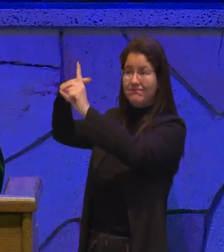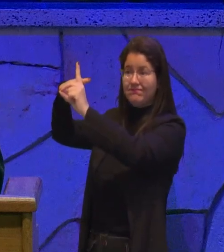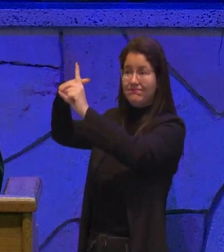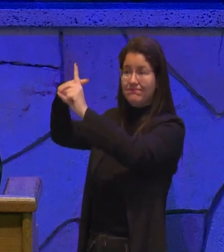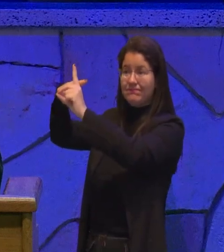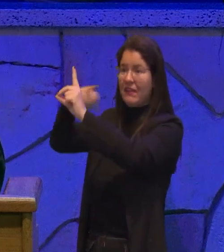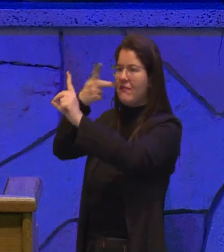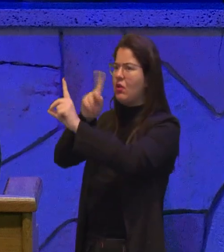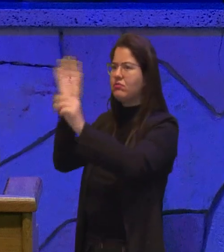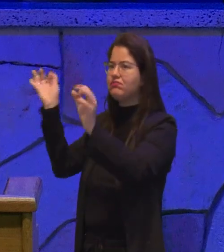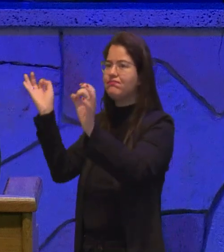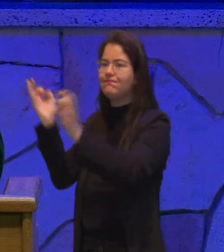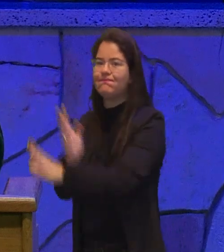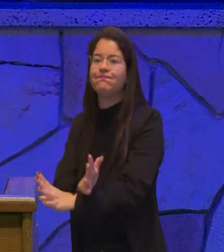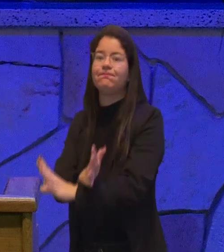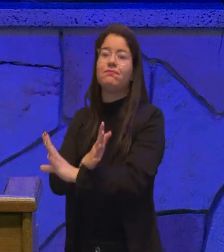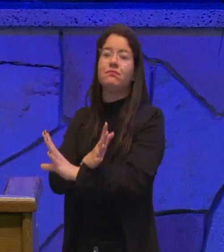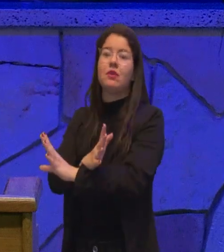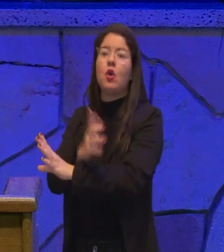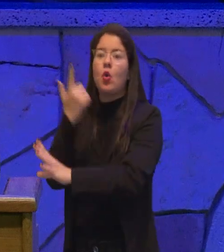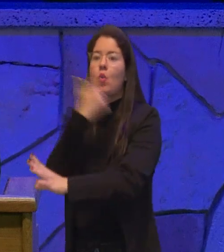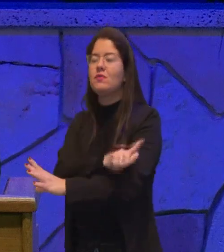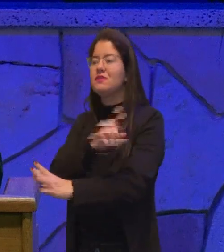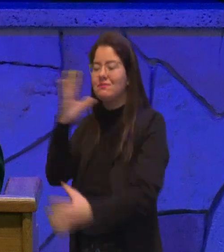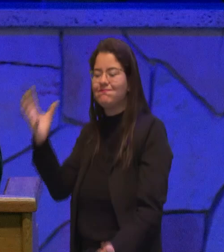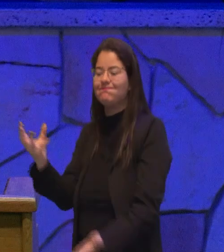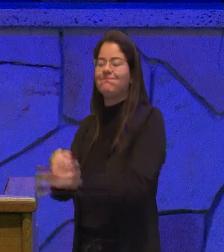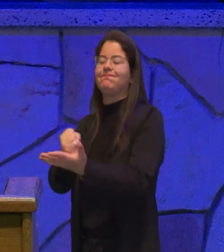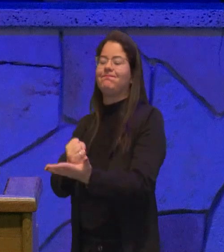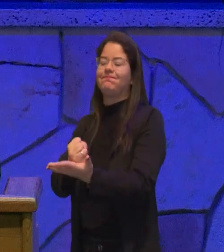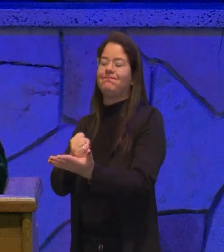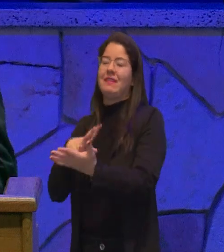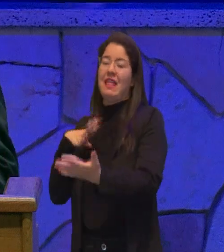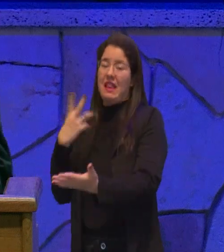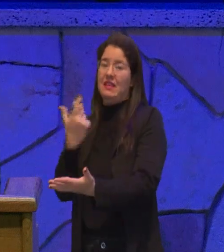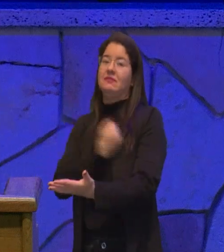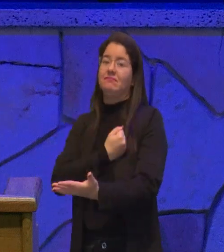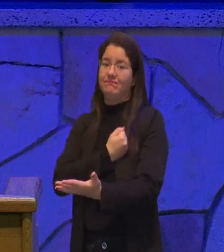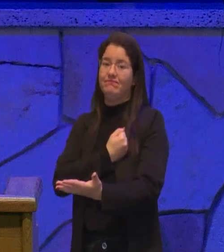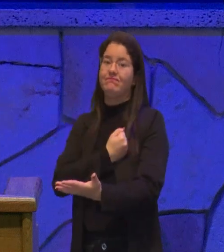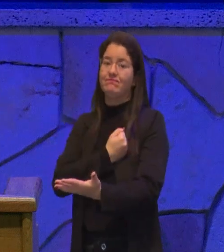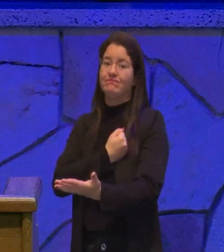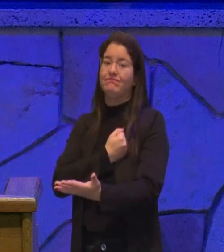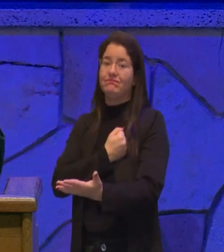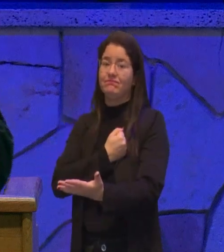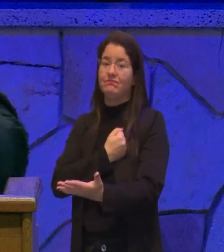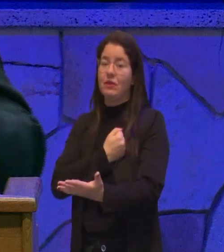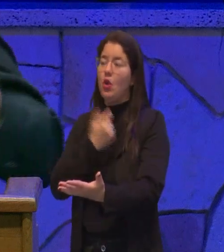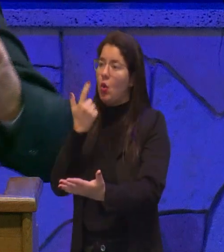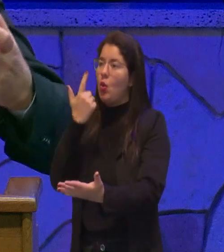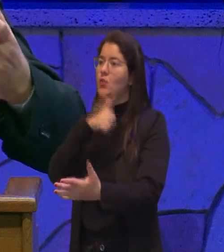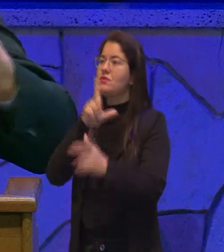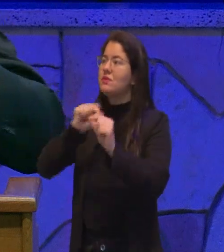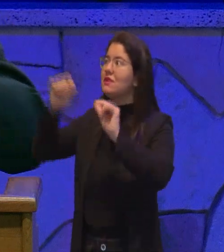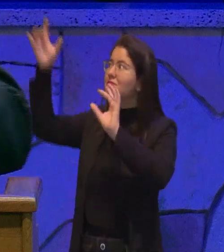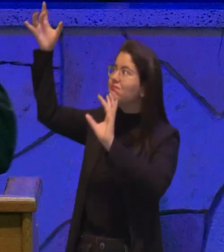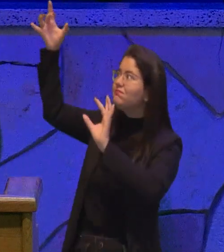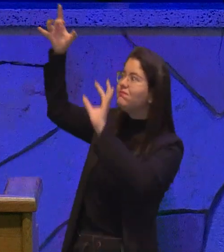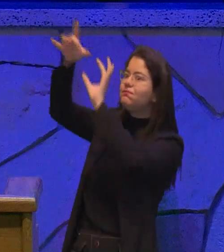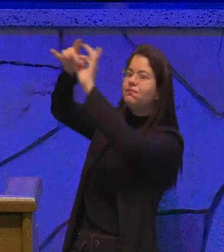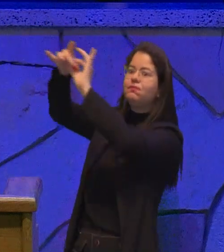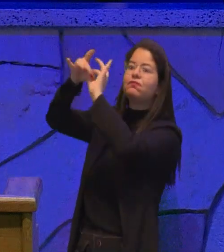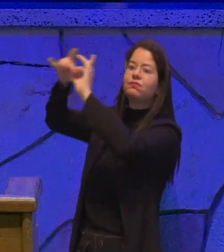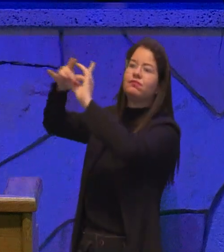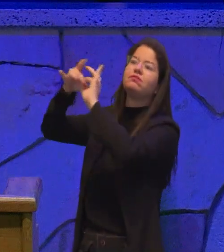Deus, redimir, resgatar, pagando o preço e de nos reconciliar para restaurar